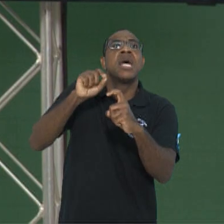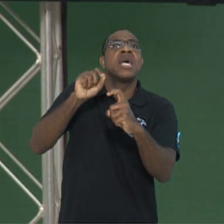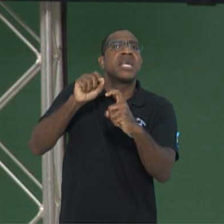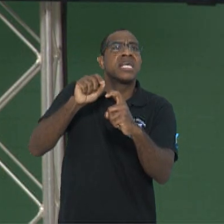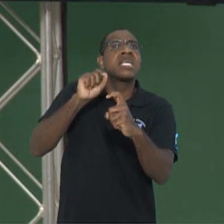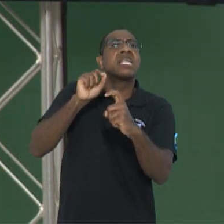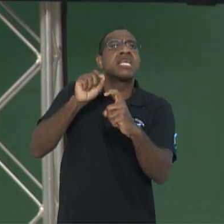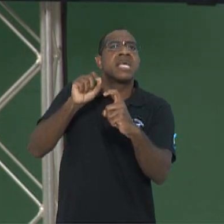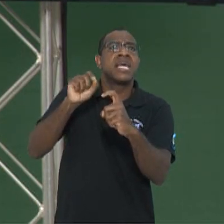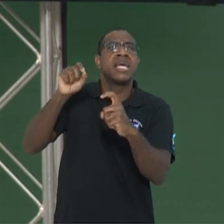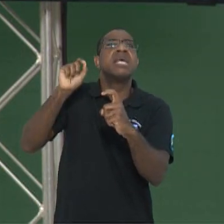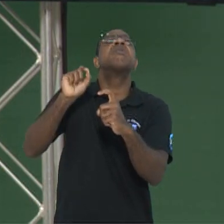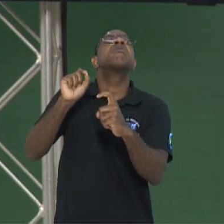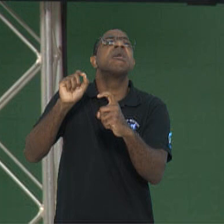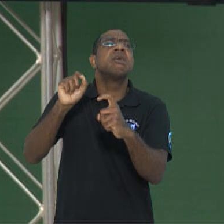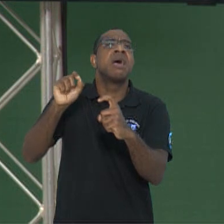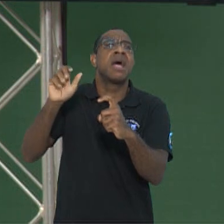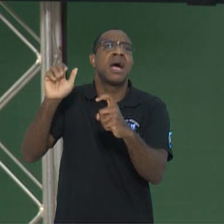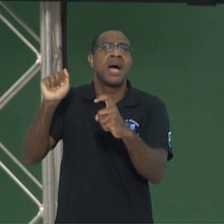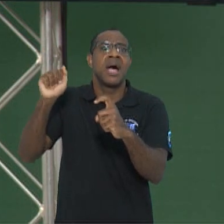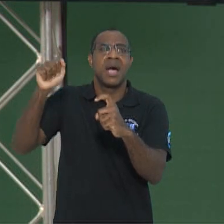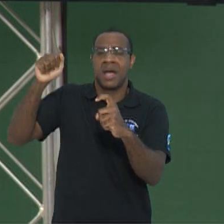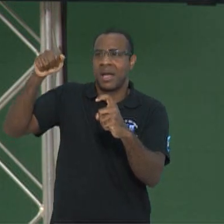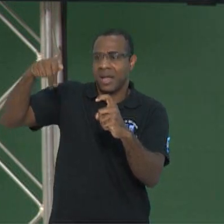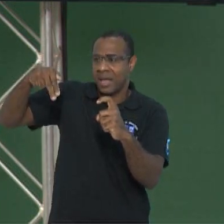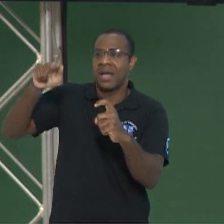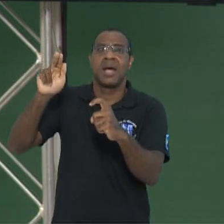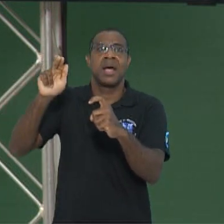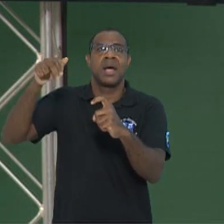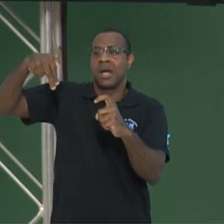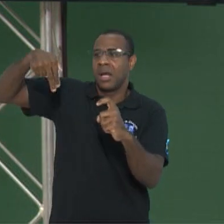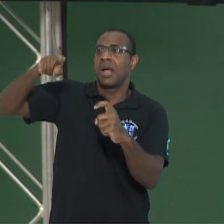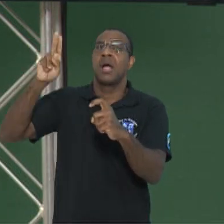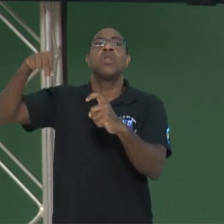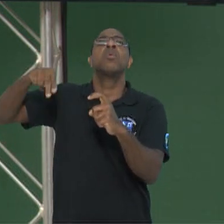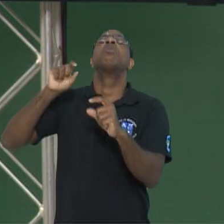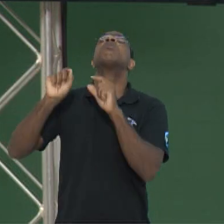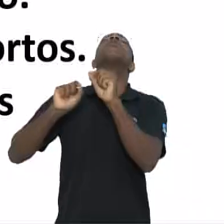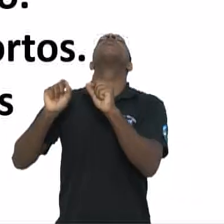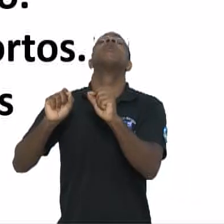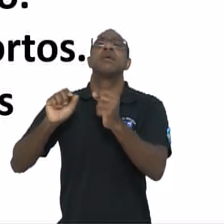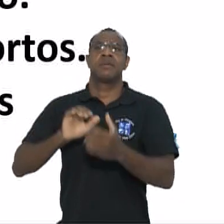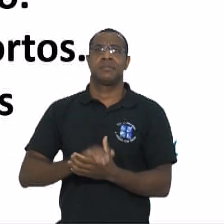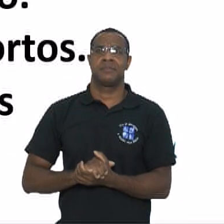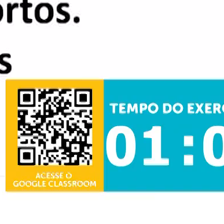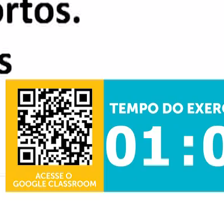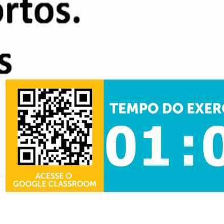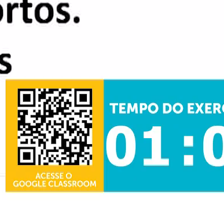vão ter um tempinho aí para responder essa e daqui a pouquinho nós voltamos para corrigir juntos, combinado?